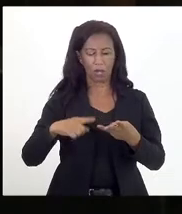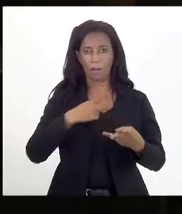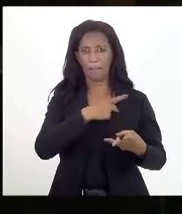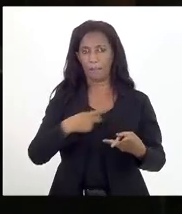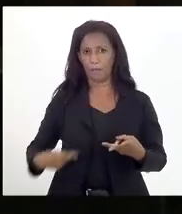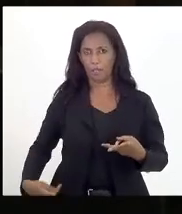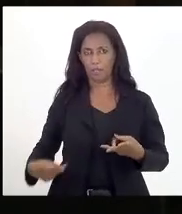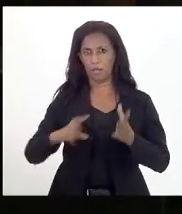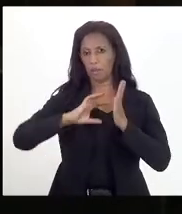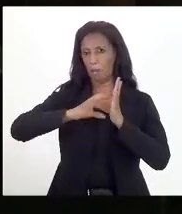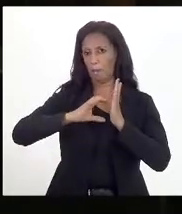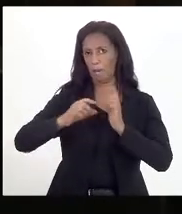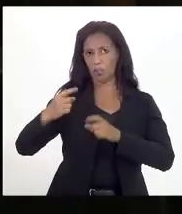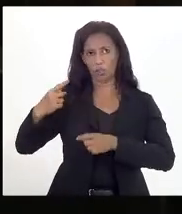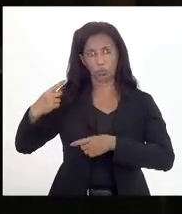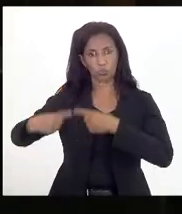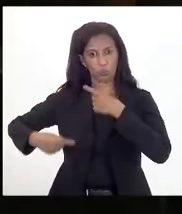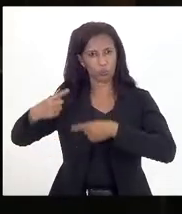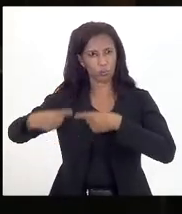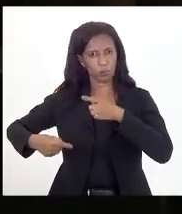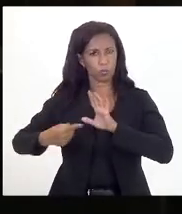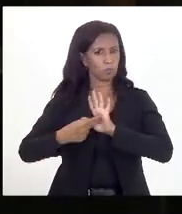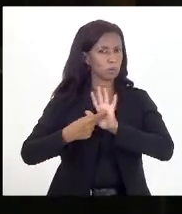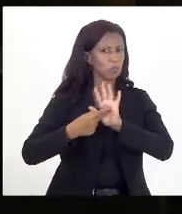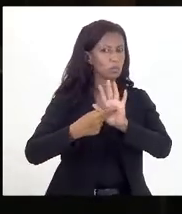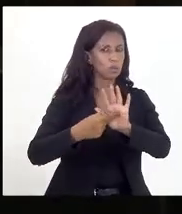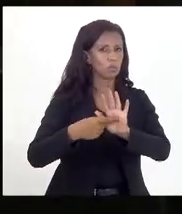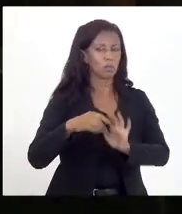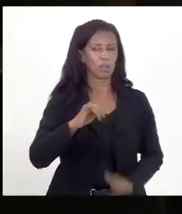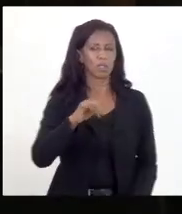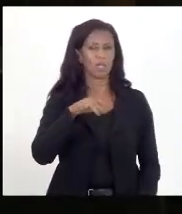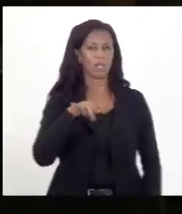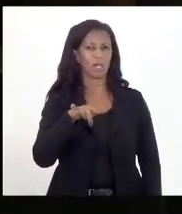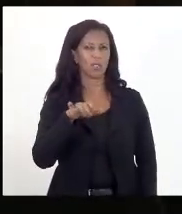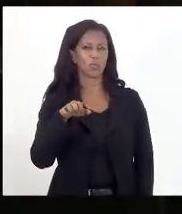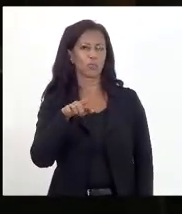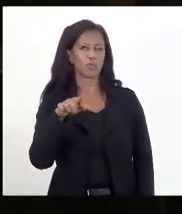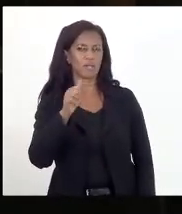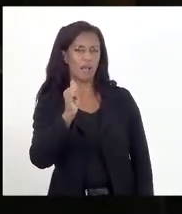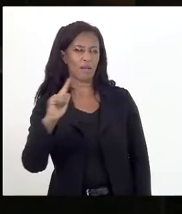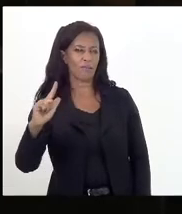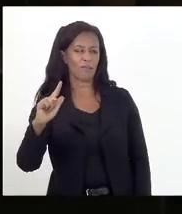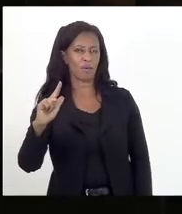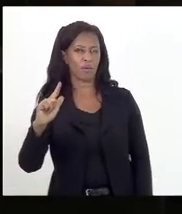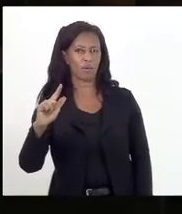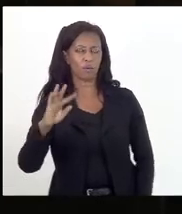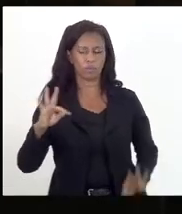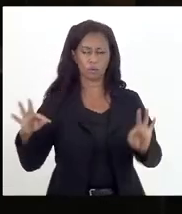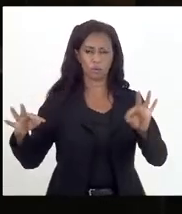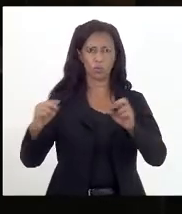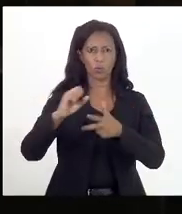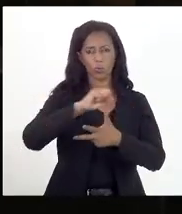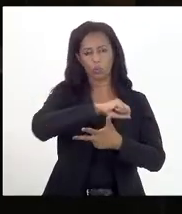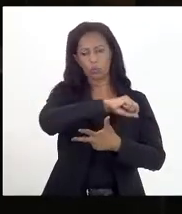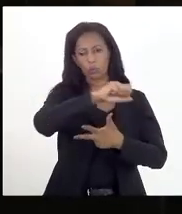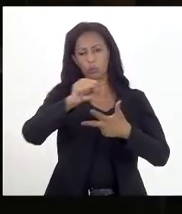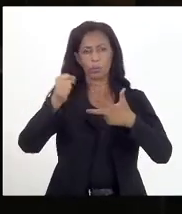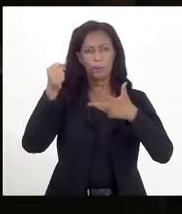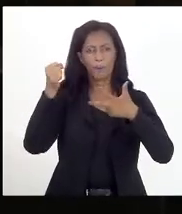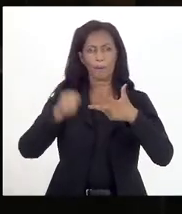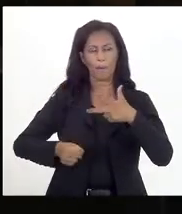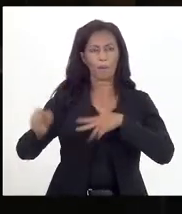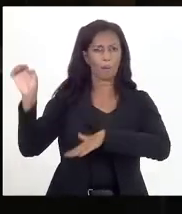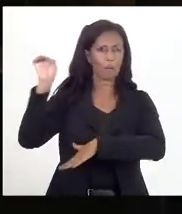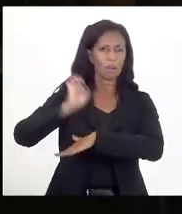político configuram e inescusável usurpação de todos os poderes do estado